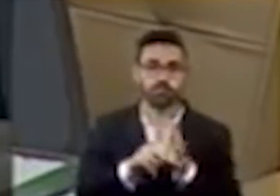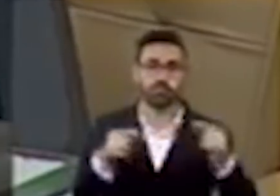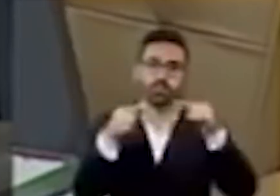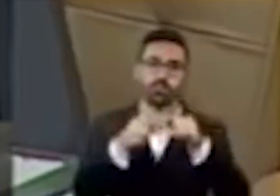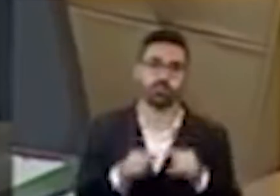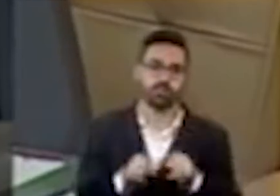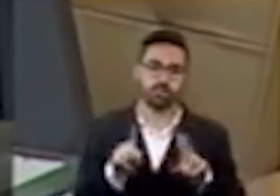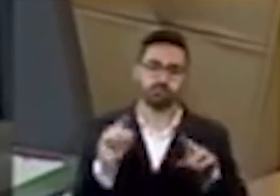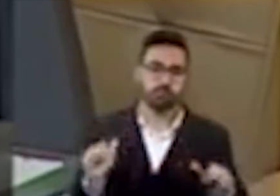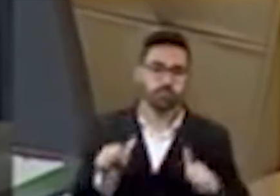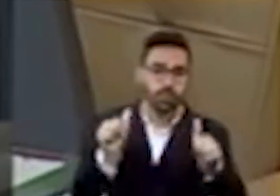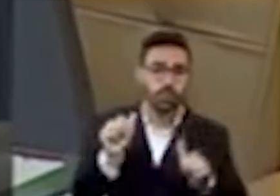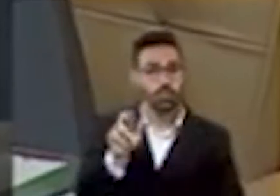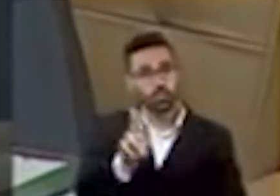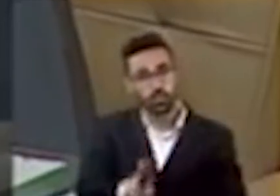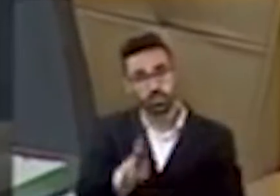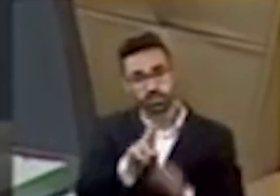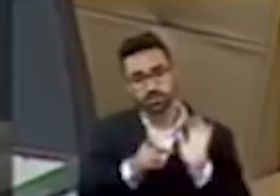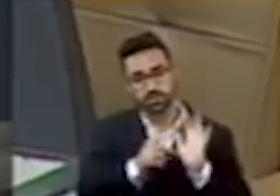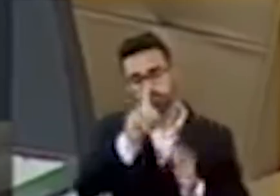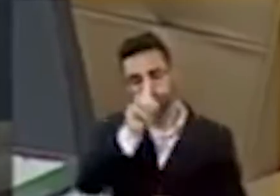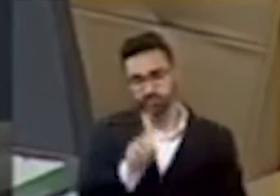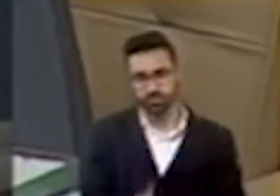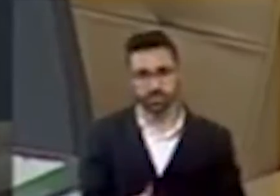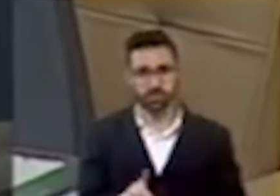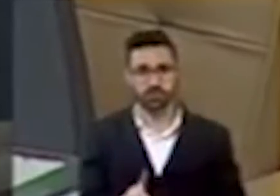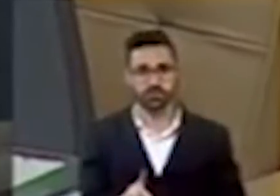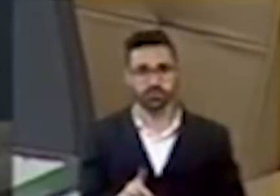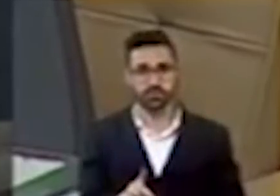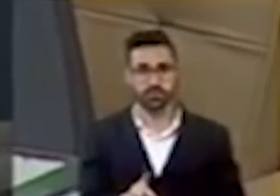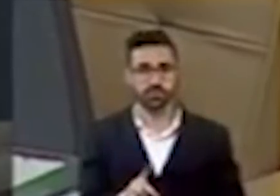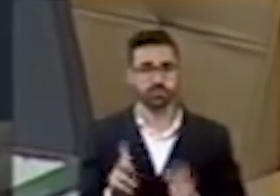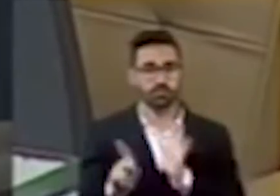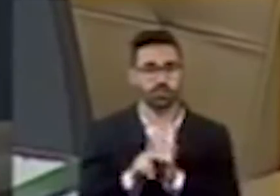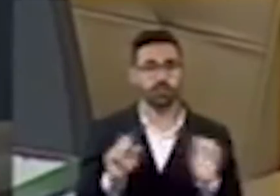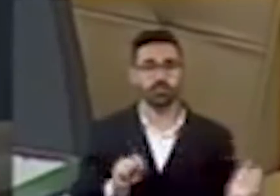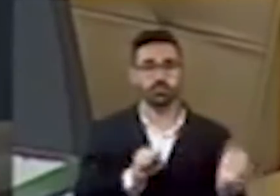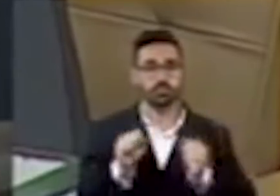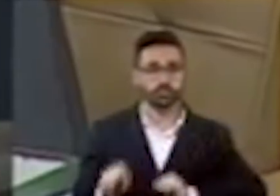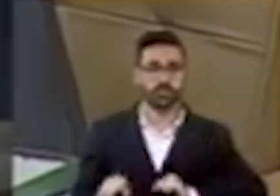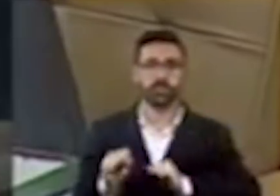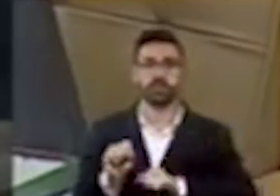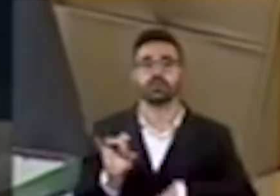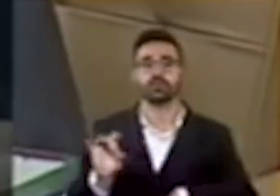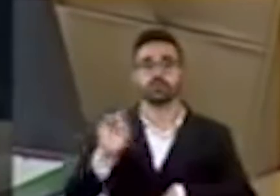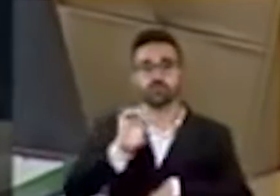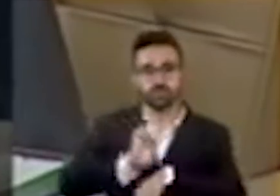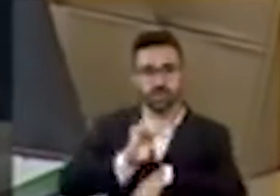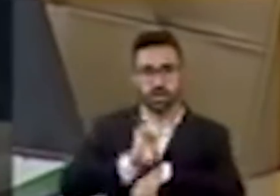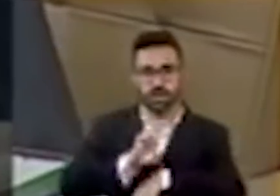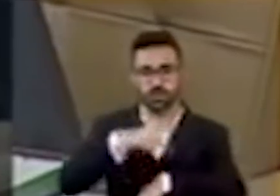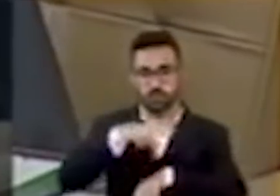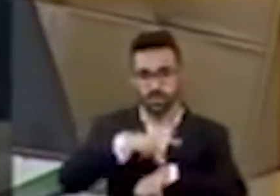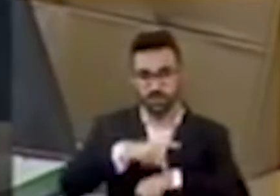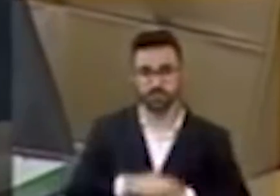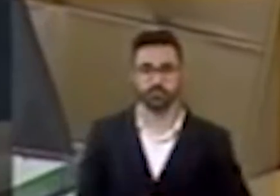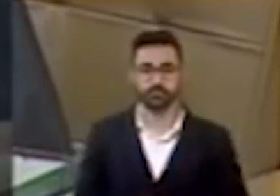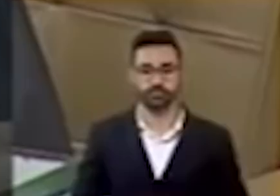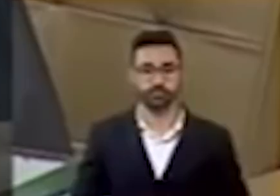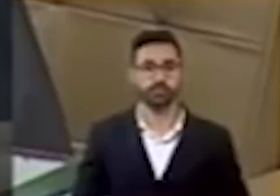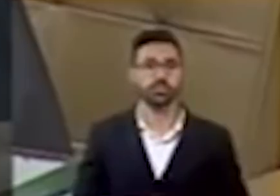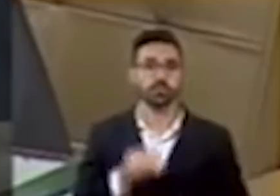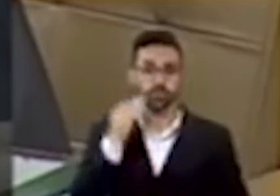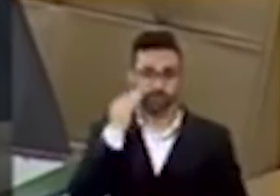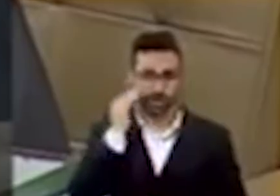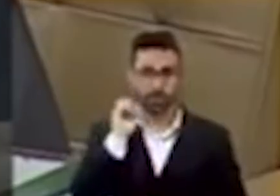com o melhor uso do direito comum como distinto dos poderes estatutários. Entendo e compartilho